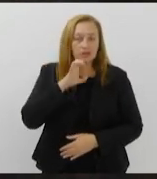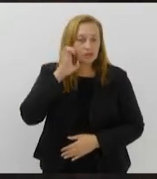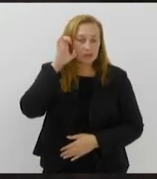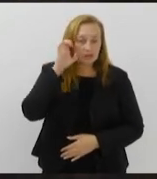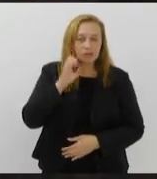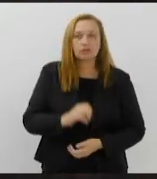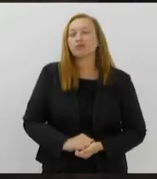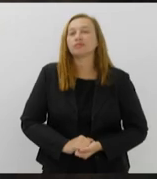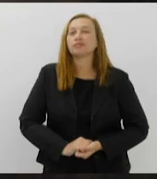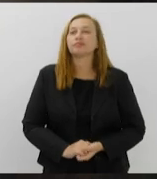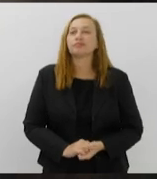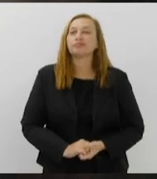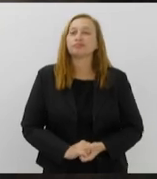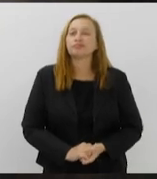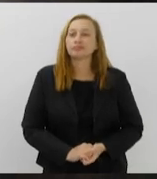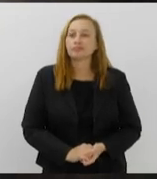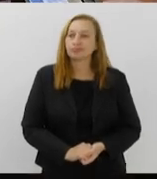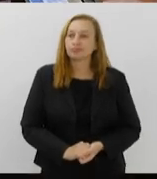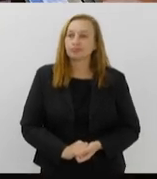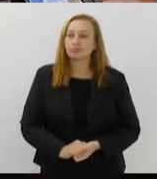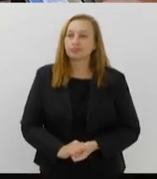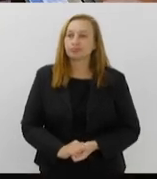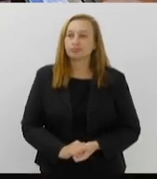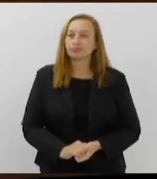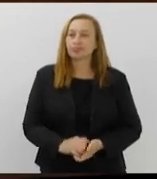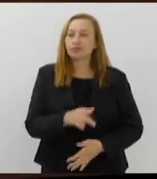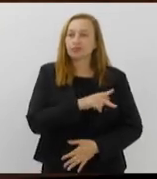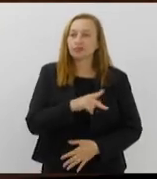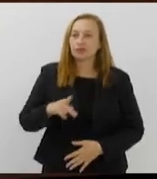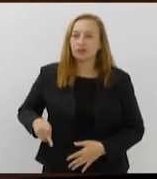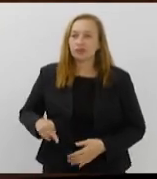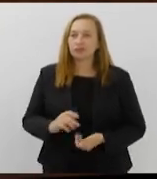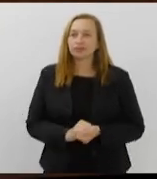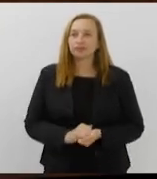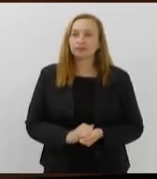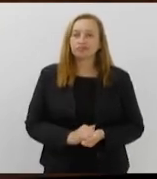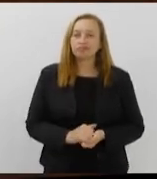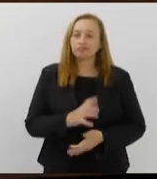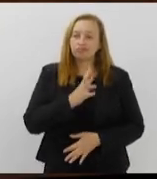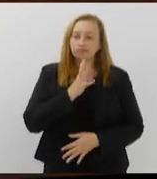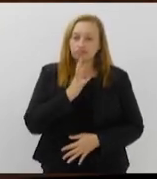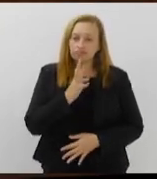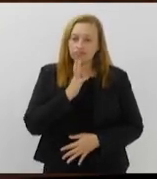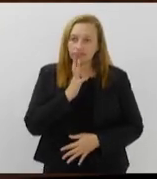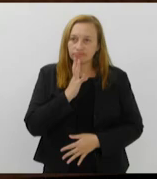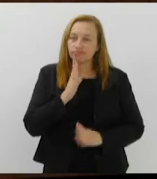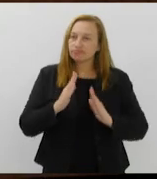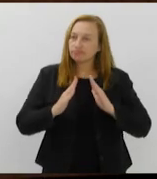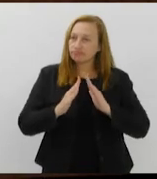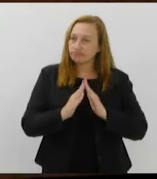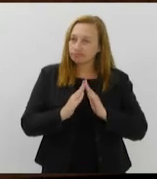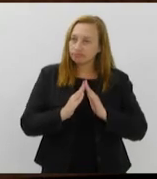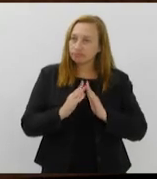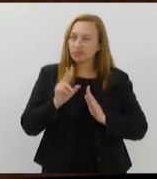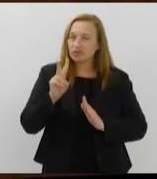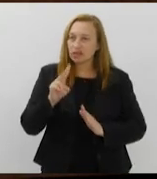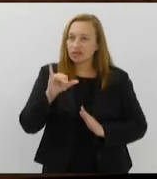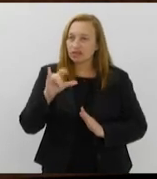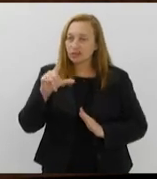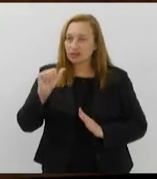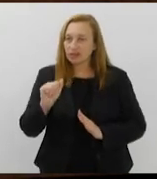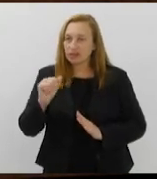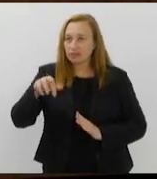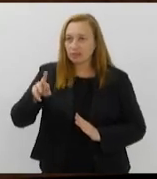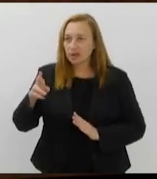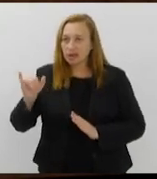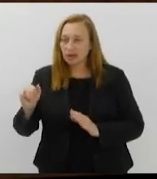autora, querida amiga Élica Takimoto. Presidente, o reconhecimento da Casa Vila Maria como